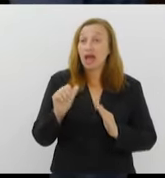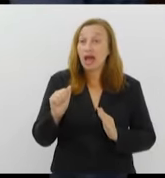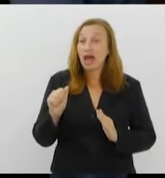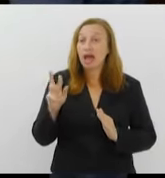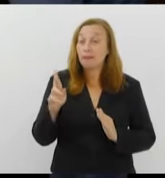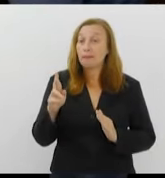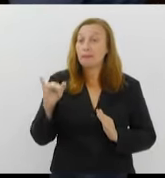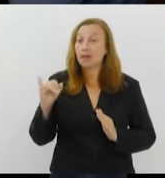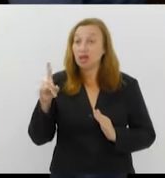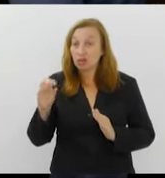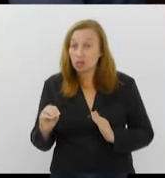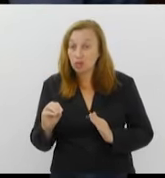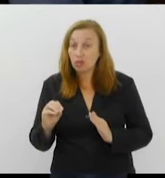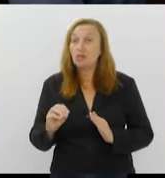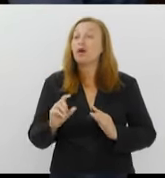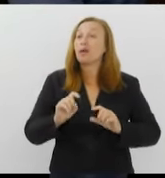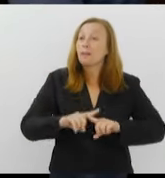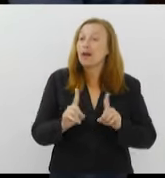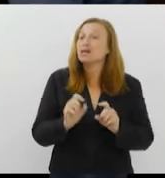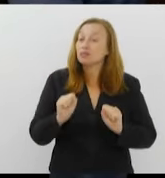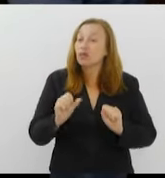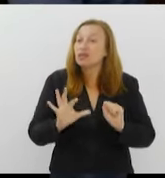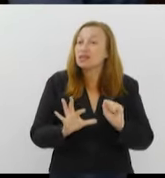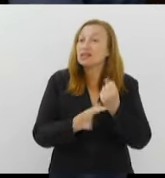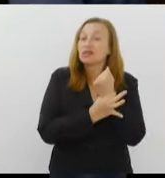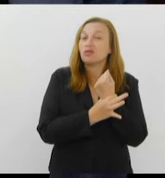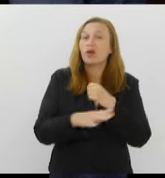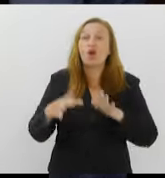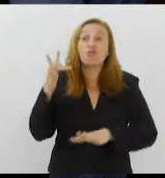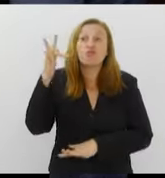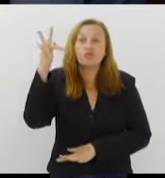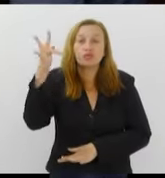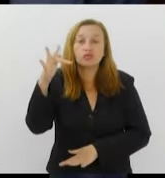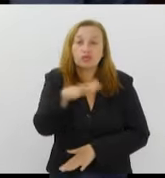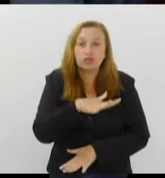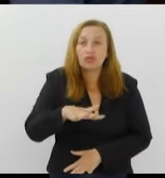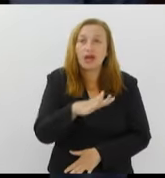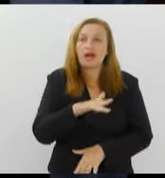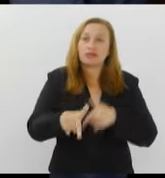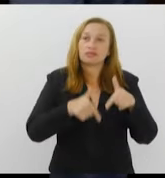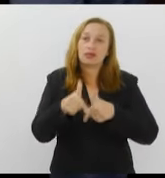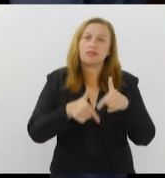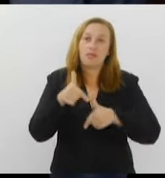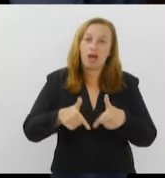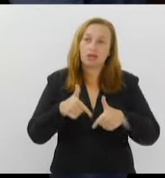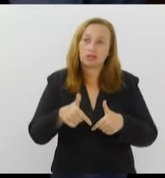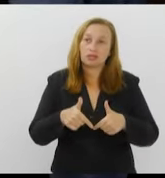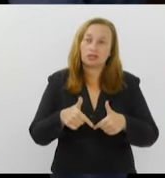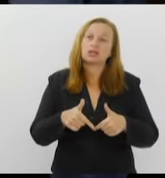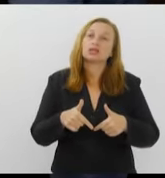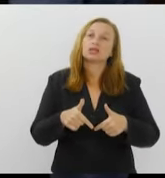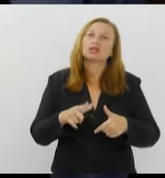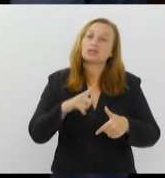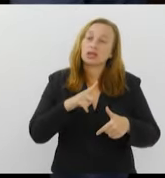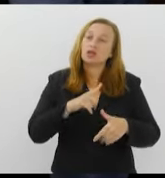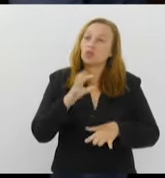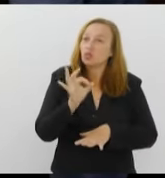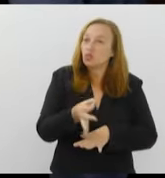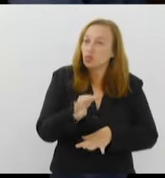certeza pode garantir a essas crianças um futuro no mercado de trabalho e garantir que elas tenham um lugar ao